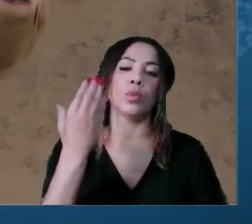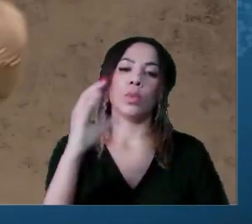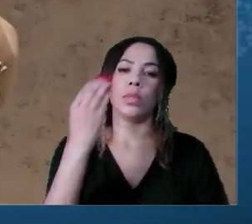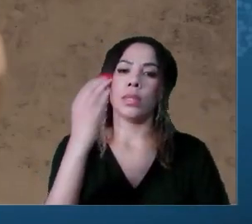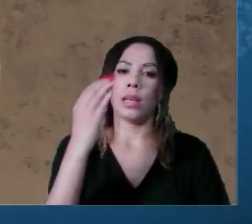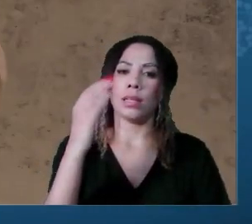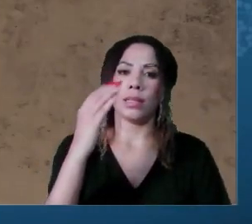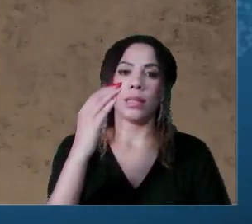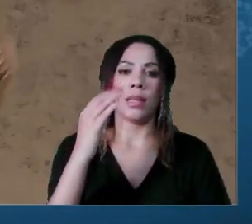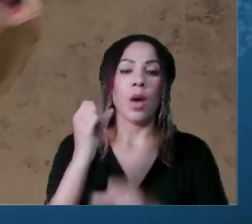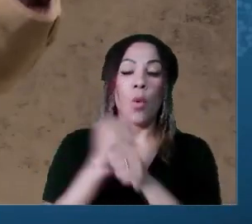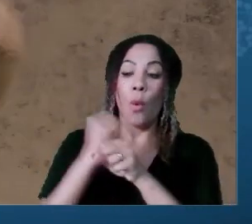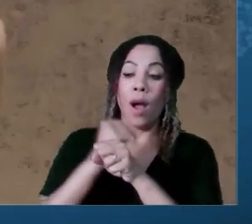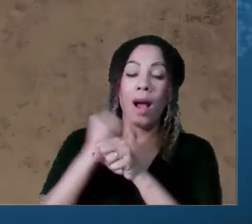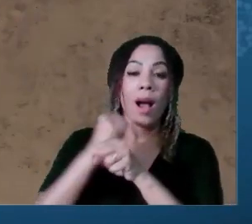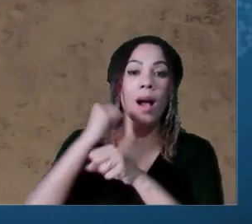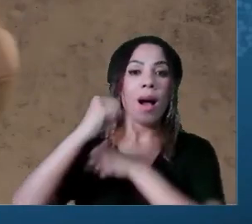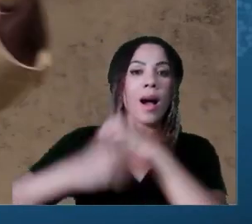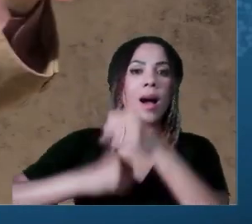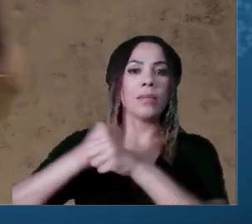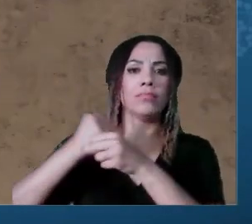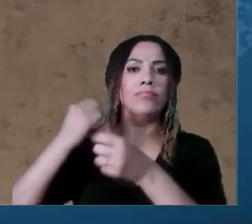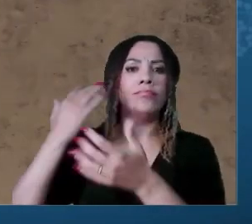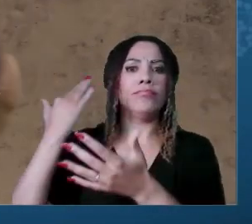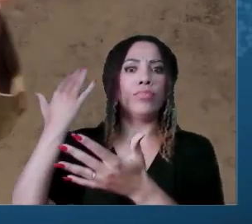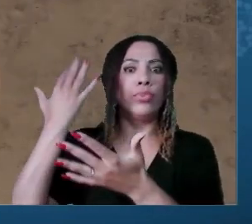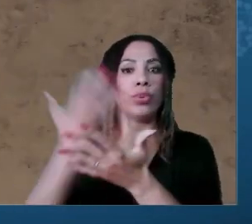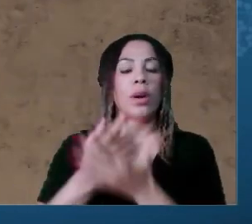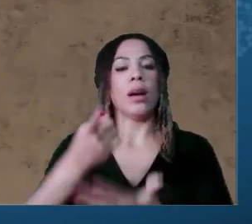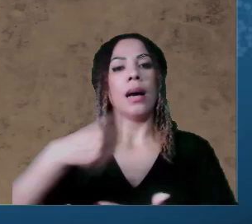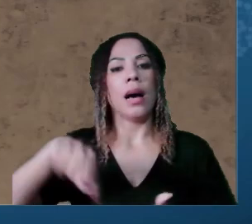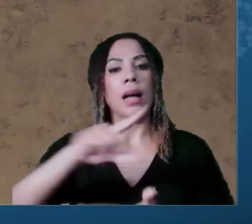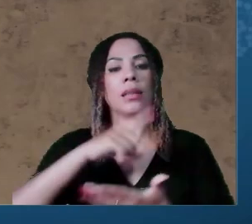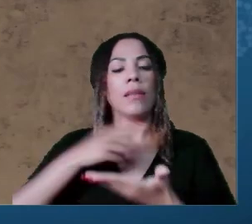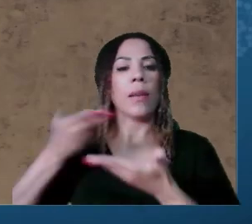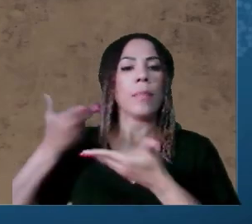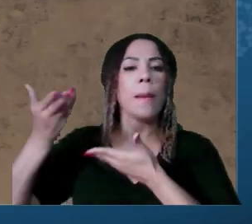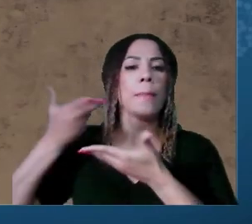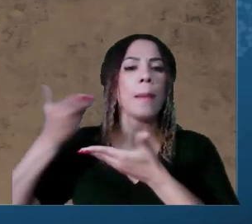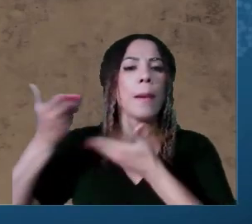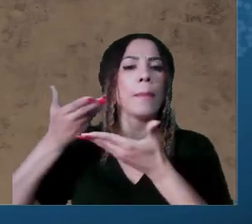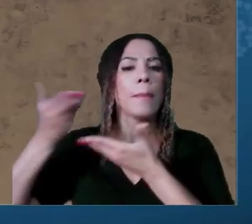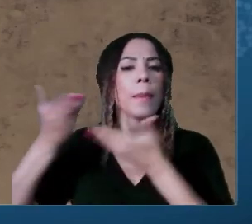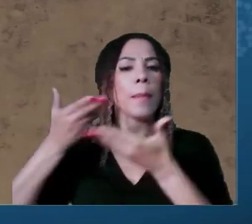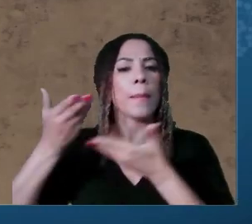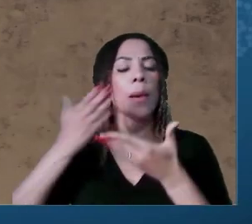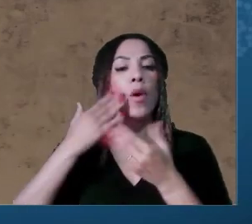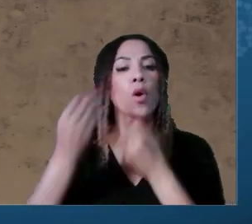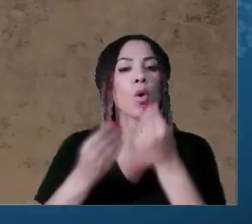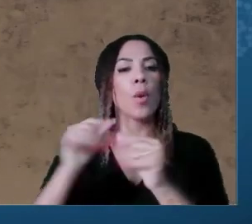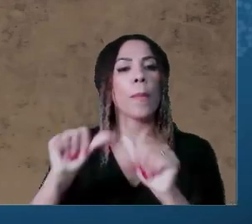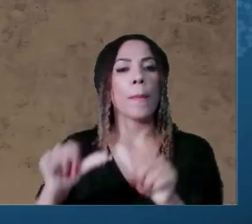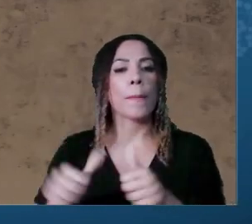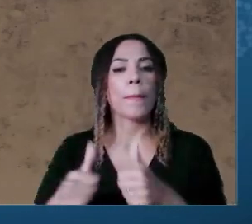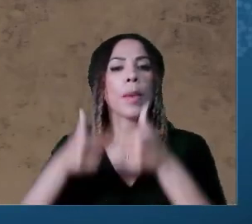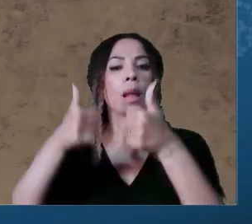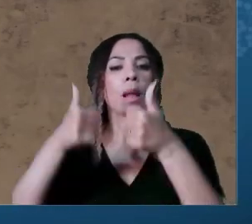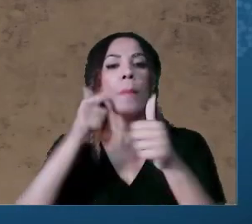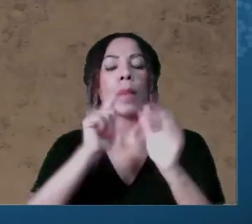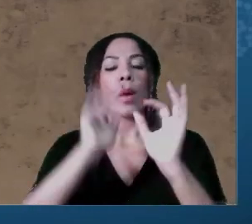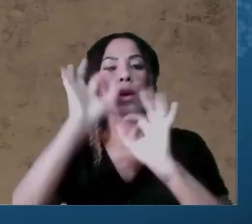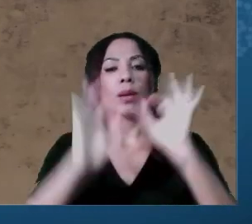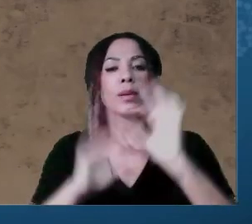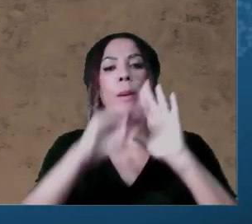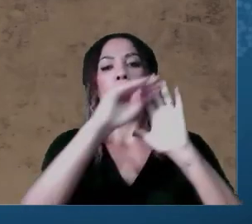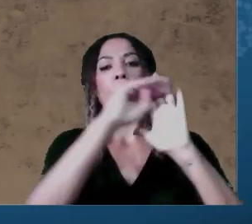ano todo nós tivemos interação para melhorar, para ter uma programação que nós tivemos